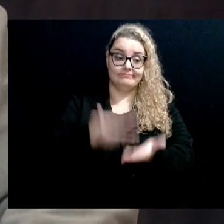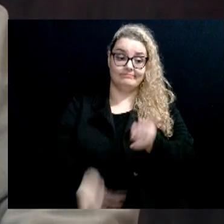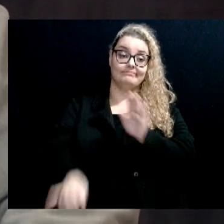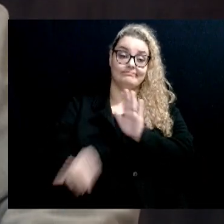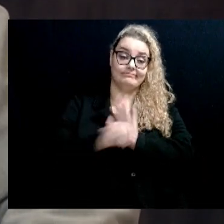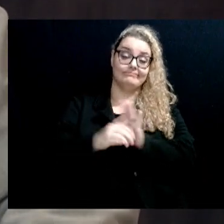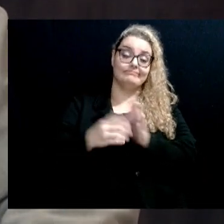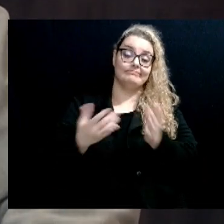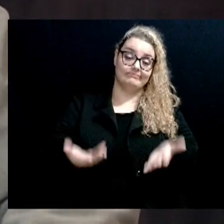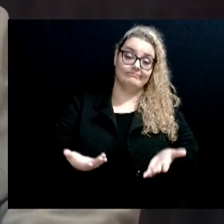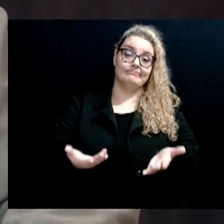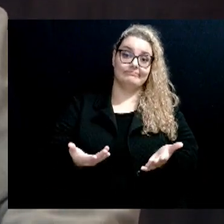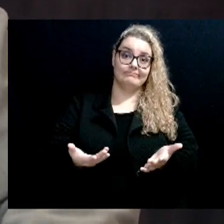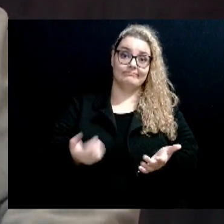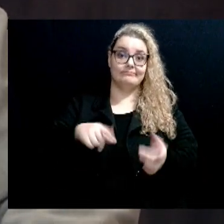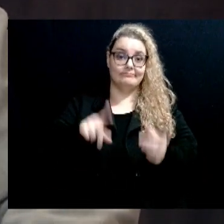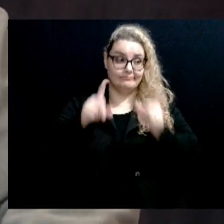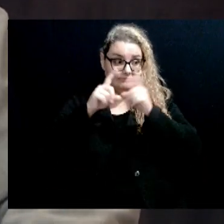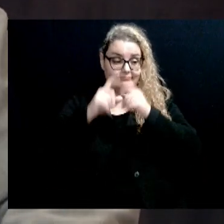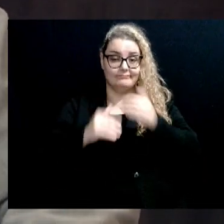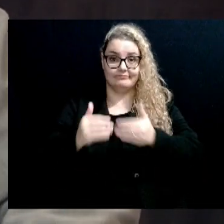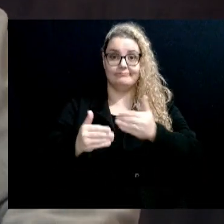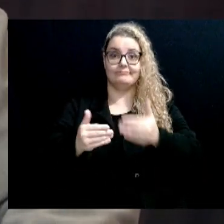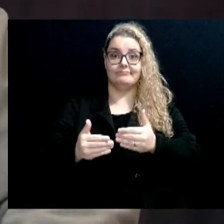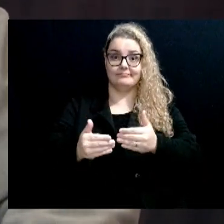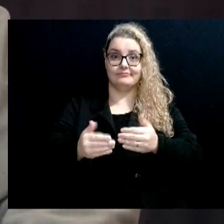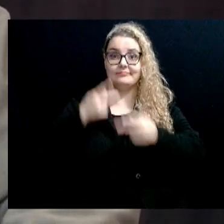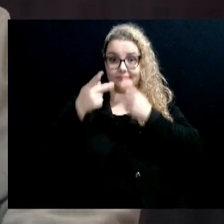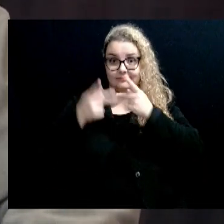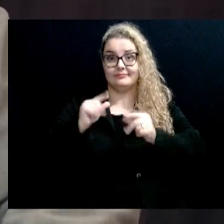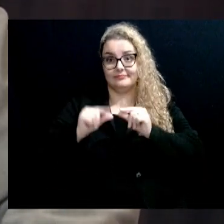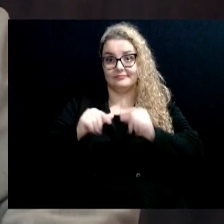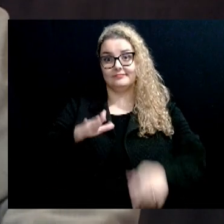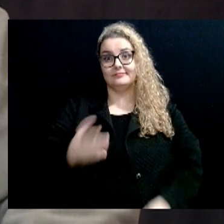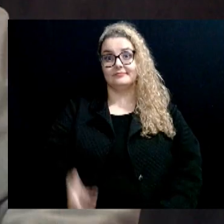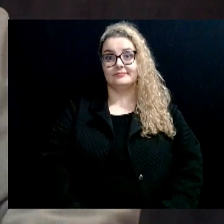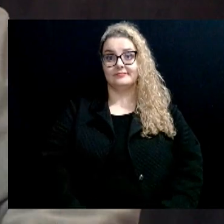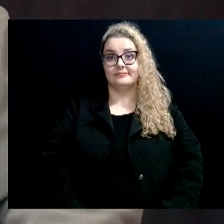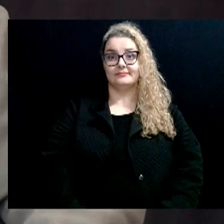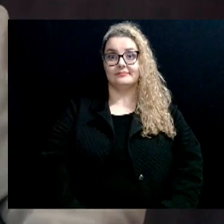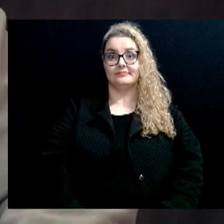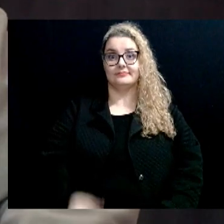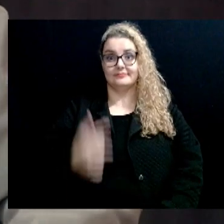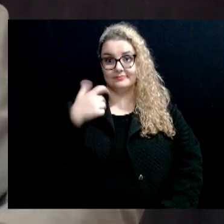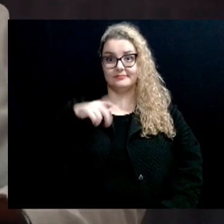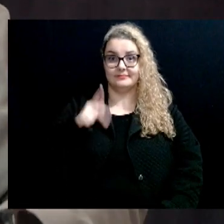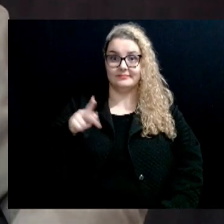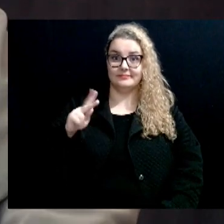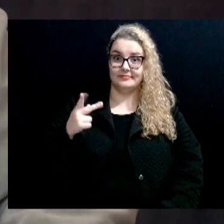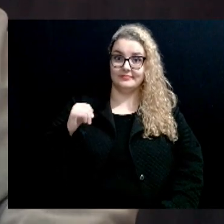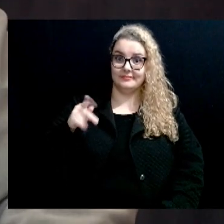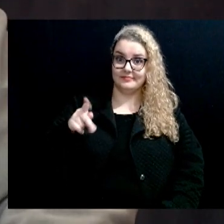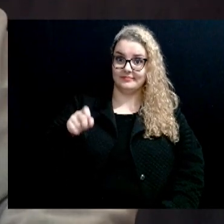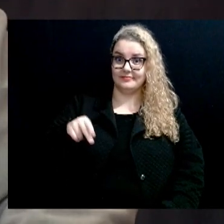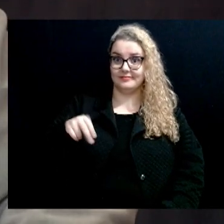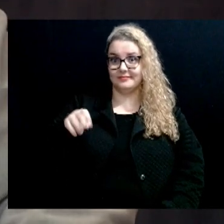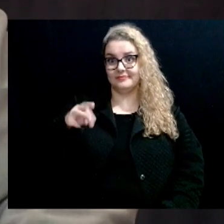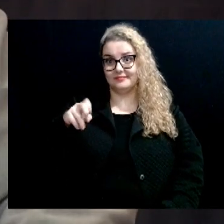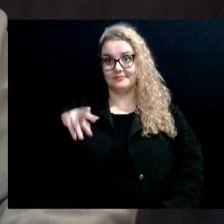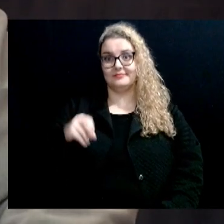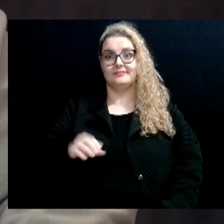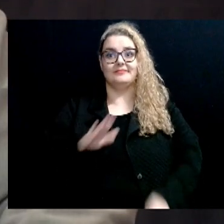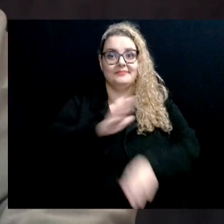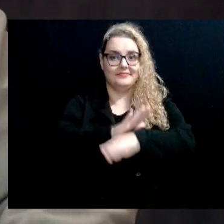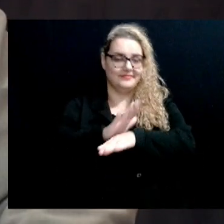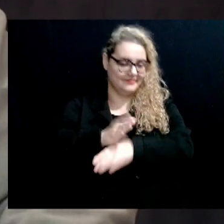mais complicada dessa autoanulação. Mas a gente vai falar mais um pouquinho sobre isso em breve, assim. Eu sou professor de hipnose, sou hipnoterapeuta e agradeço muito o convite, espero poder contribuir com vocês aí hoje nesse